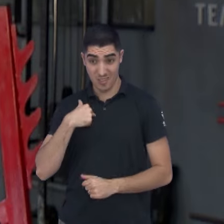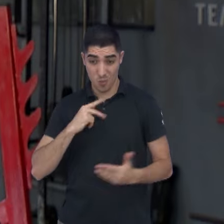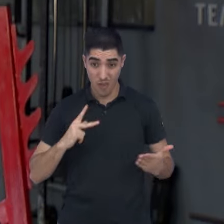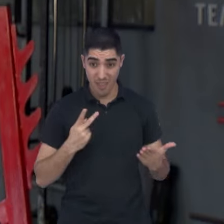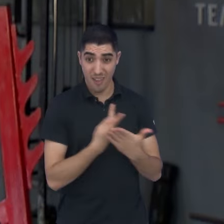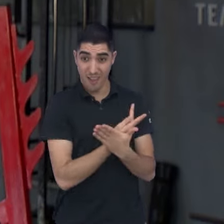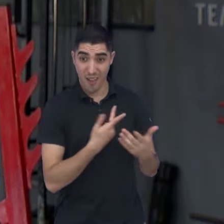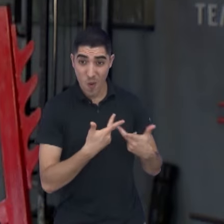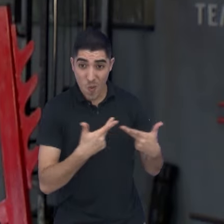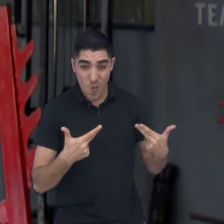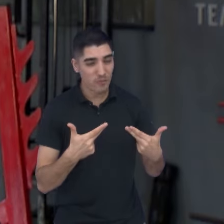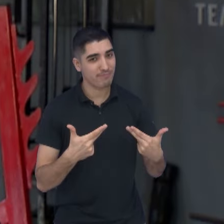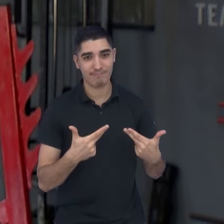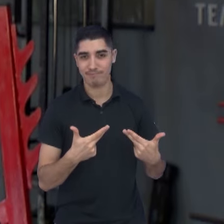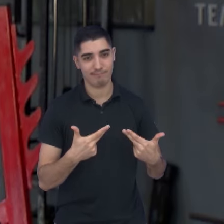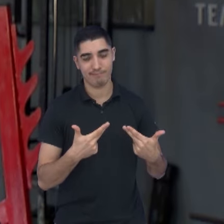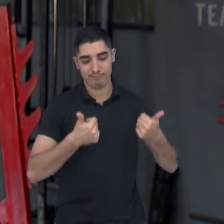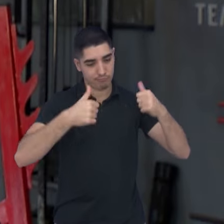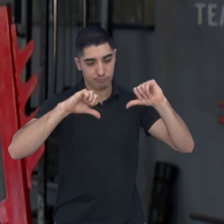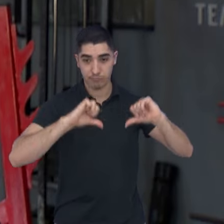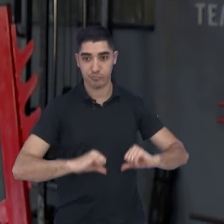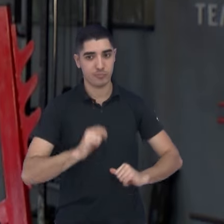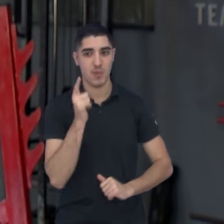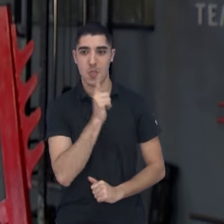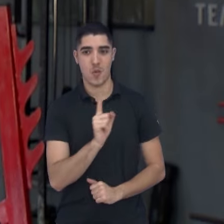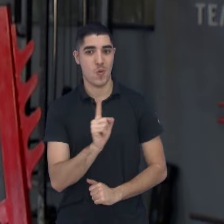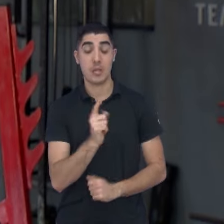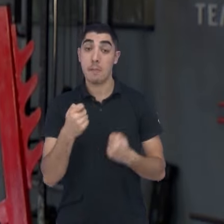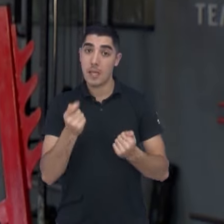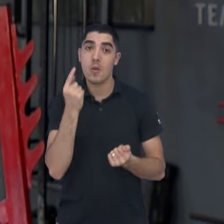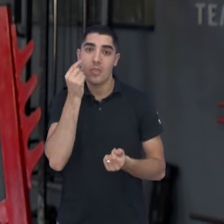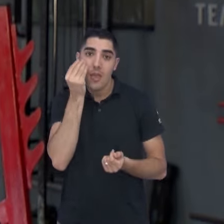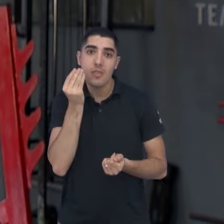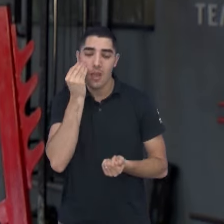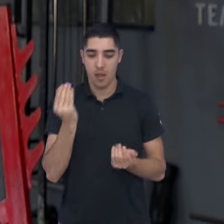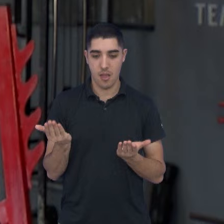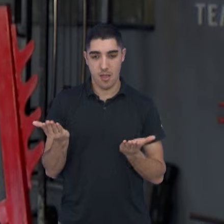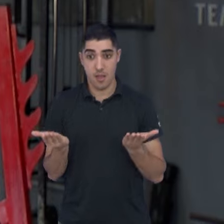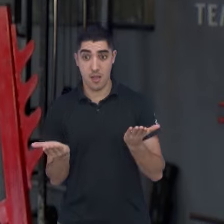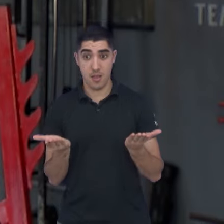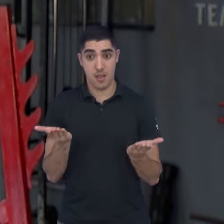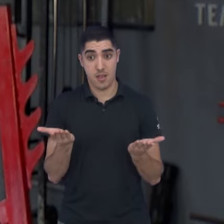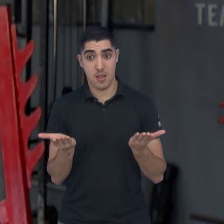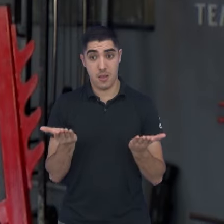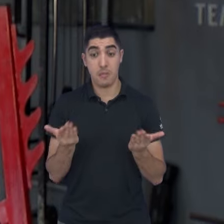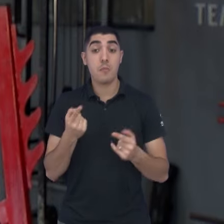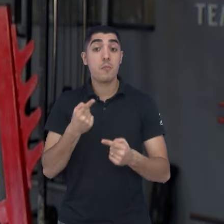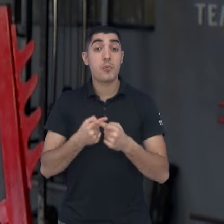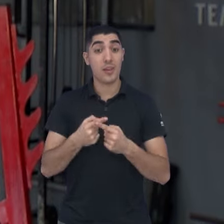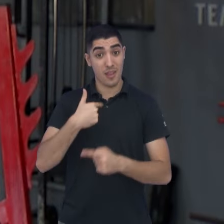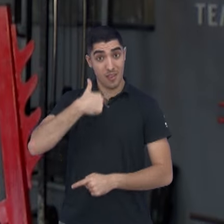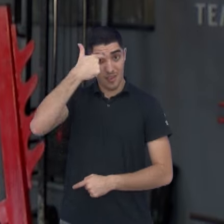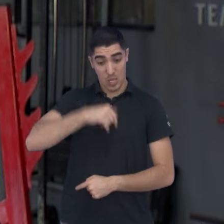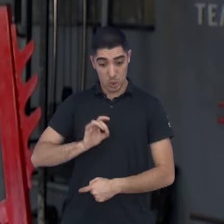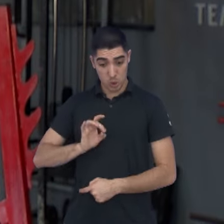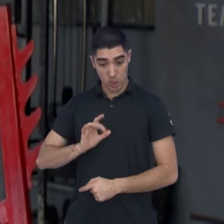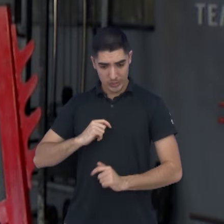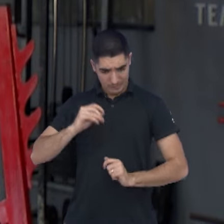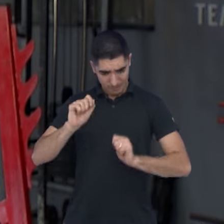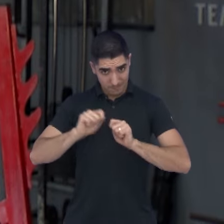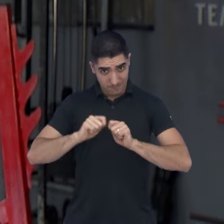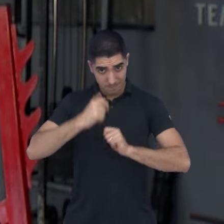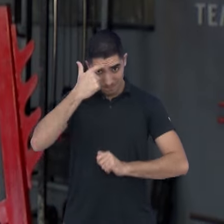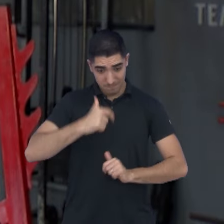menos, é erro. Então a gente tem que achar o equilíbrio ali. Às vezes por a gente estar fazendo para a gente mesmo, você termina se puxando